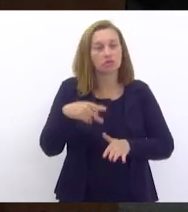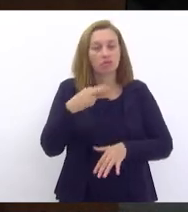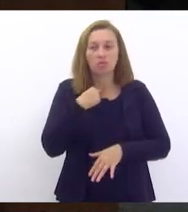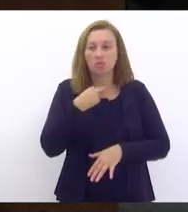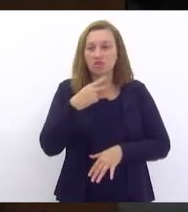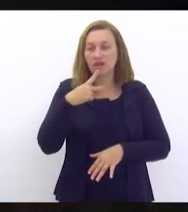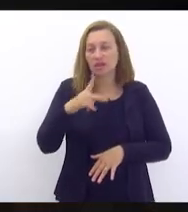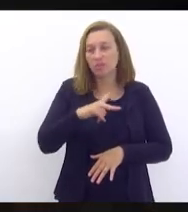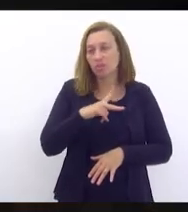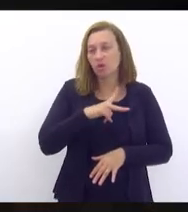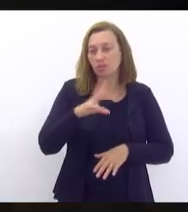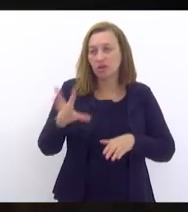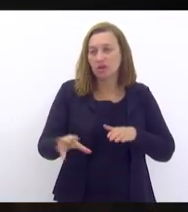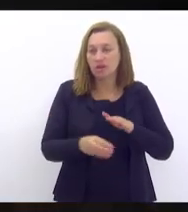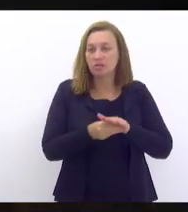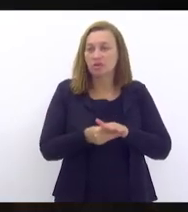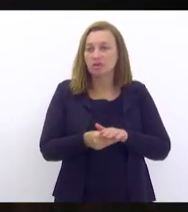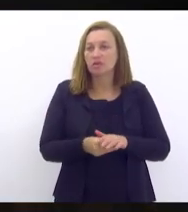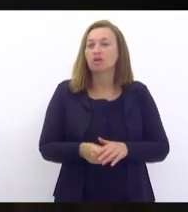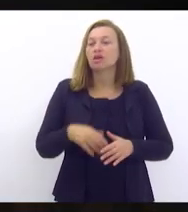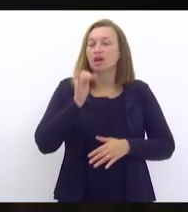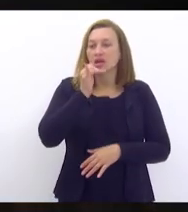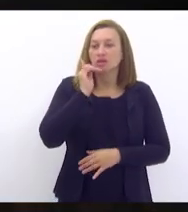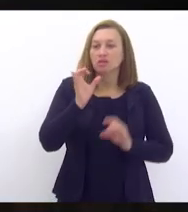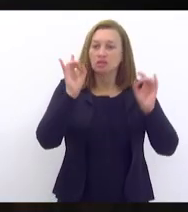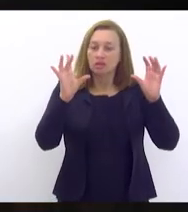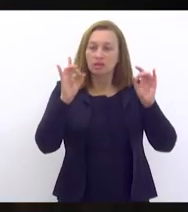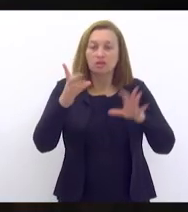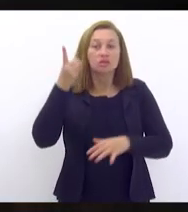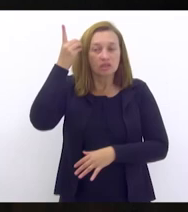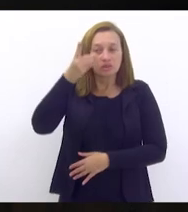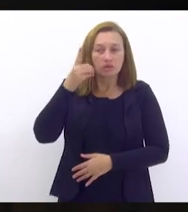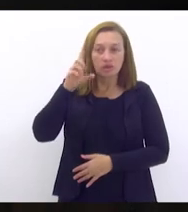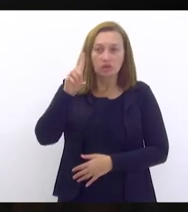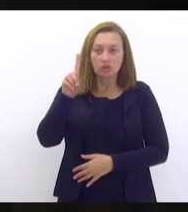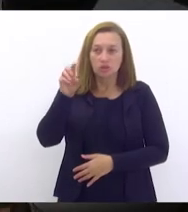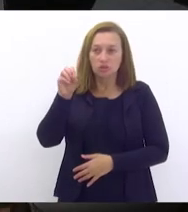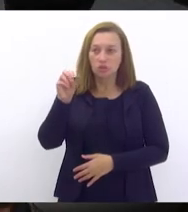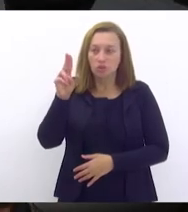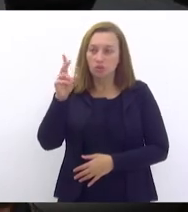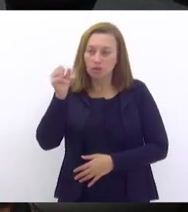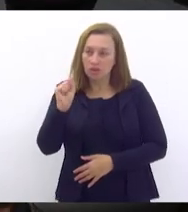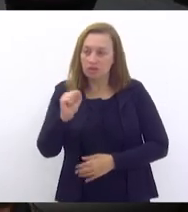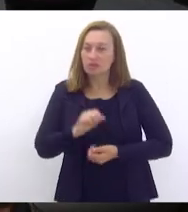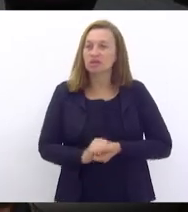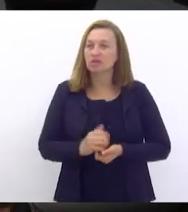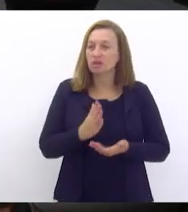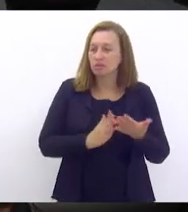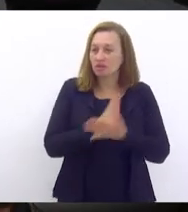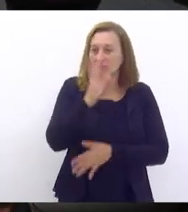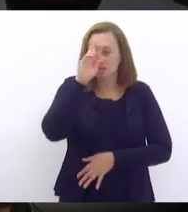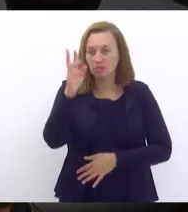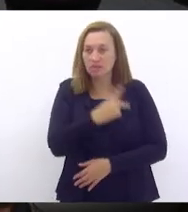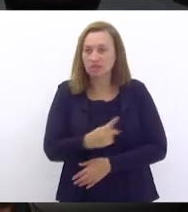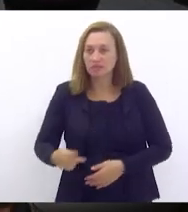emenda. Relator especial, relatora especial, deputado Douglas Ruas. Favorável,